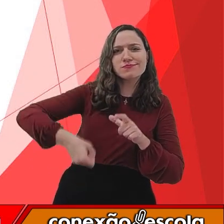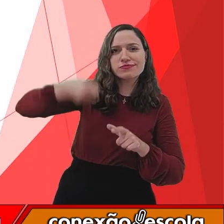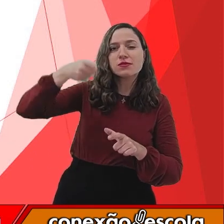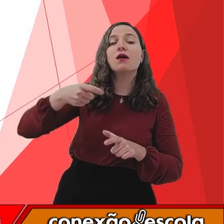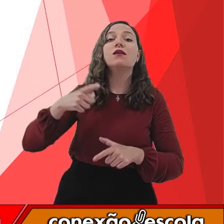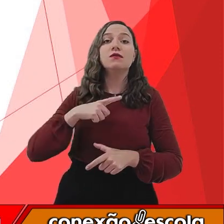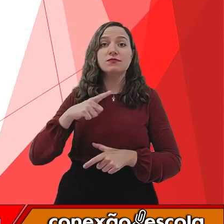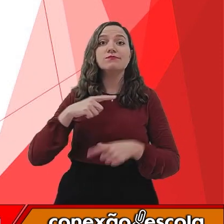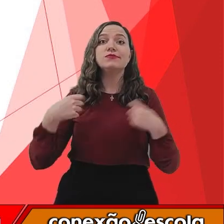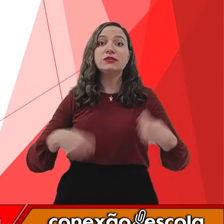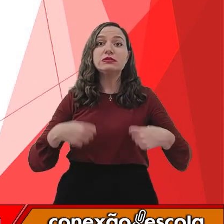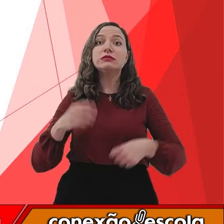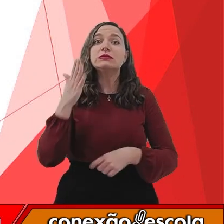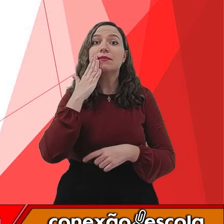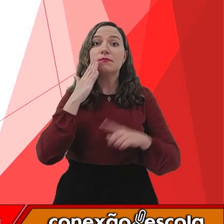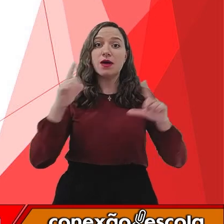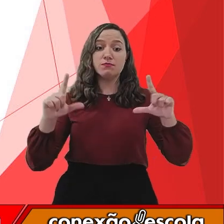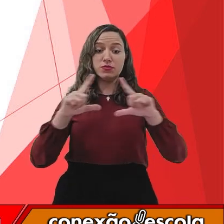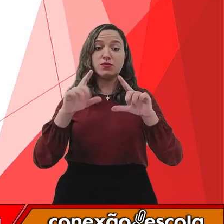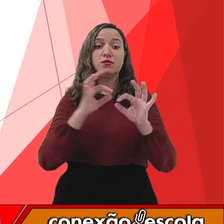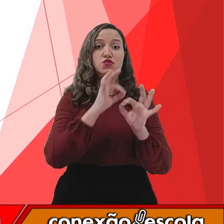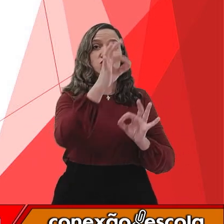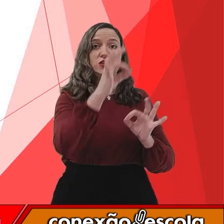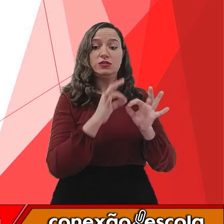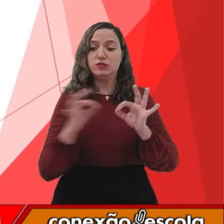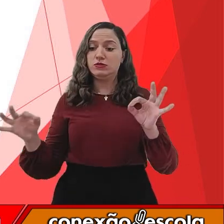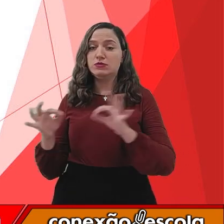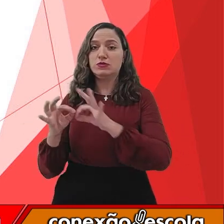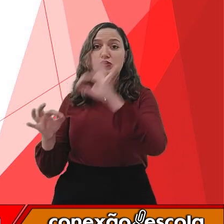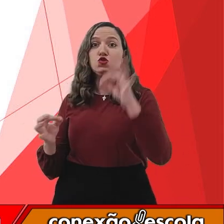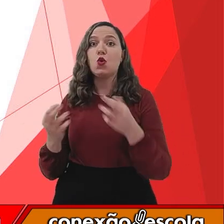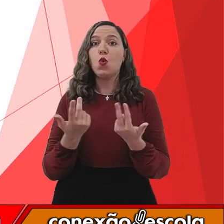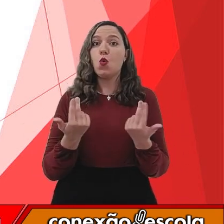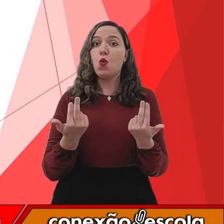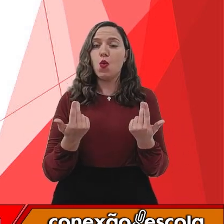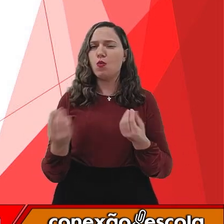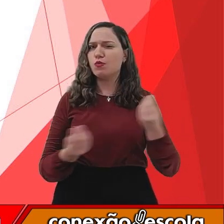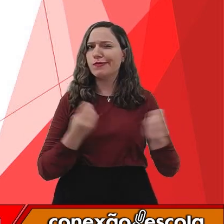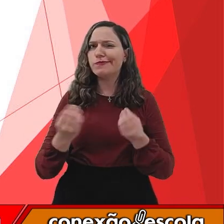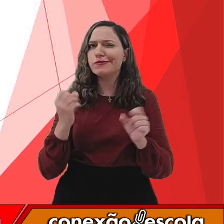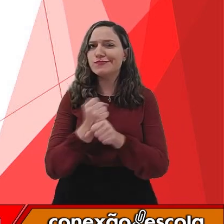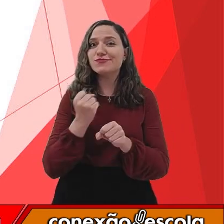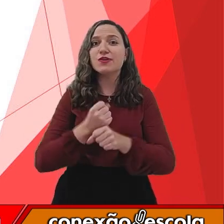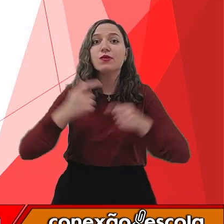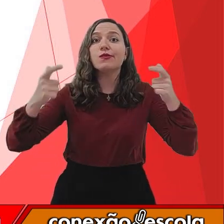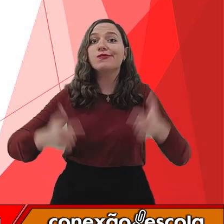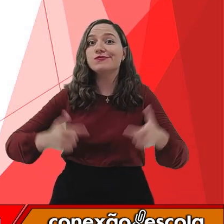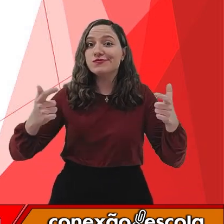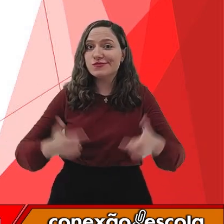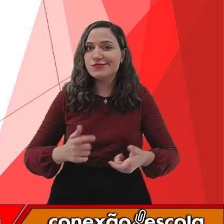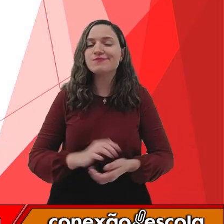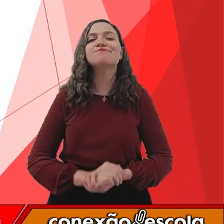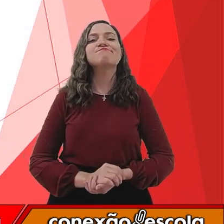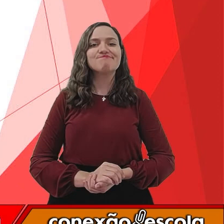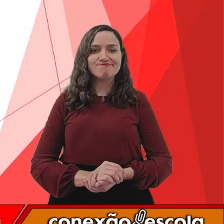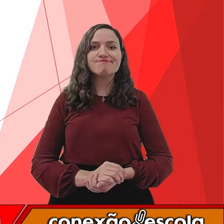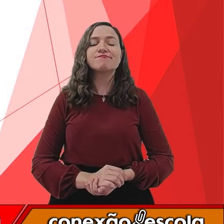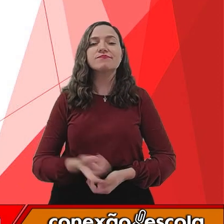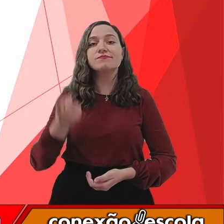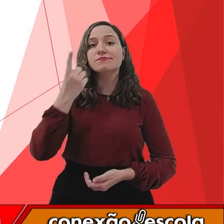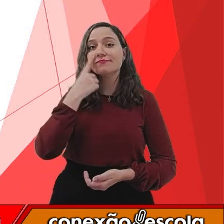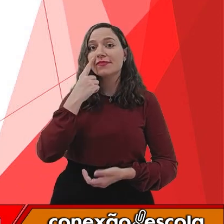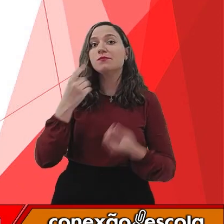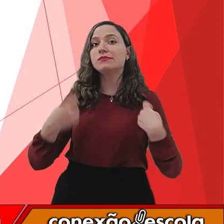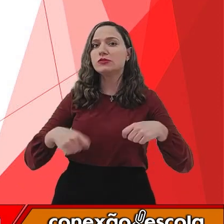casas. Em qual local o poço artesiano deve ser construído? Aqui nós vamos usar